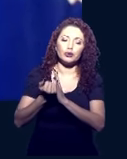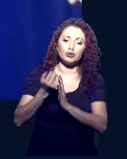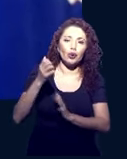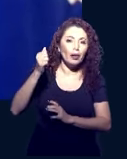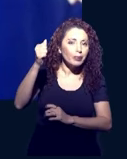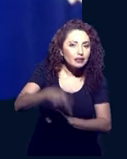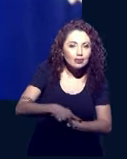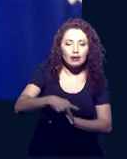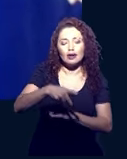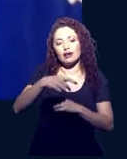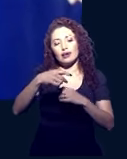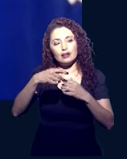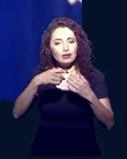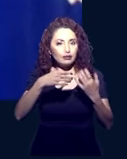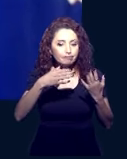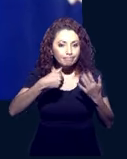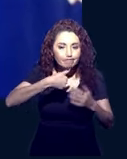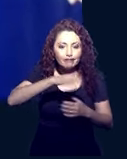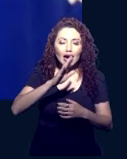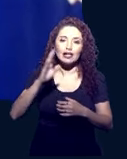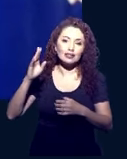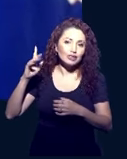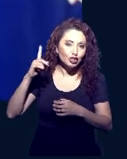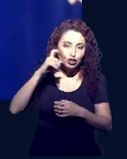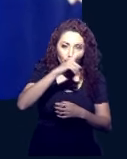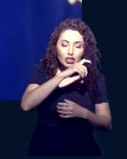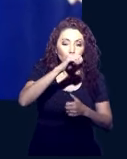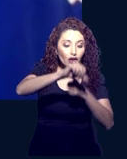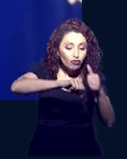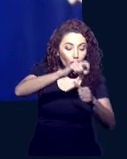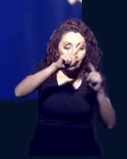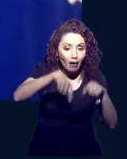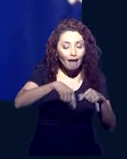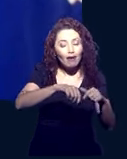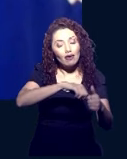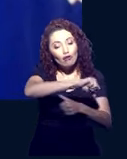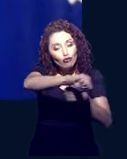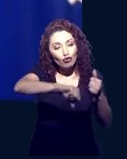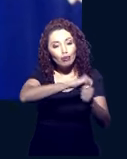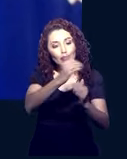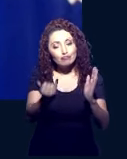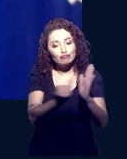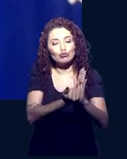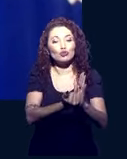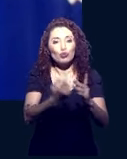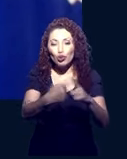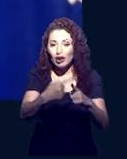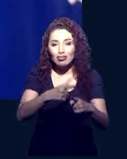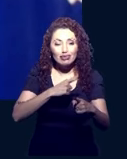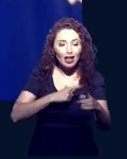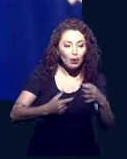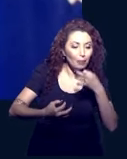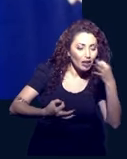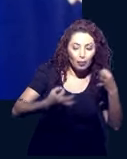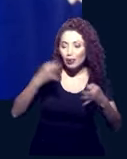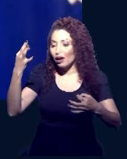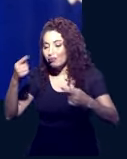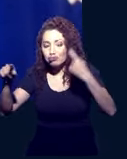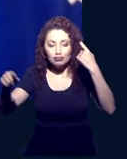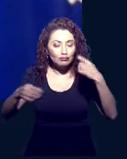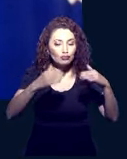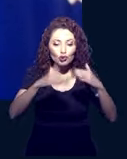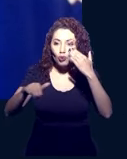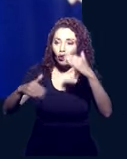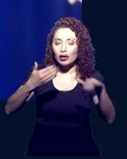feitos a mais difícil a mais complexa é a reforma tributária ela é essencialmente de divergências né começa a divergência